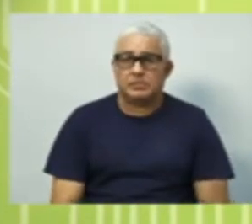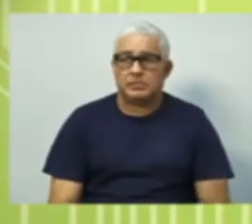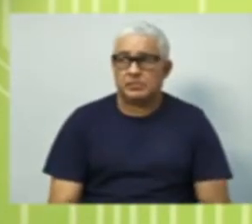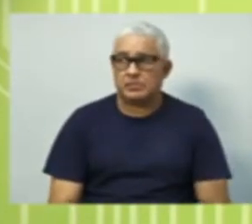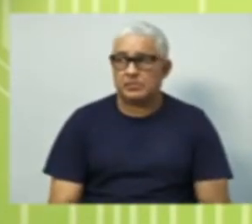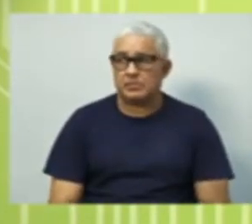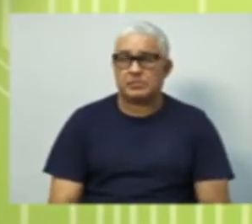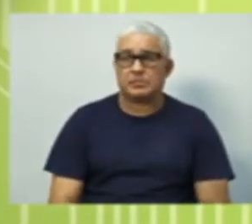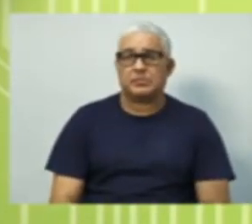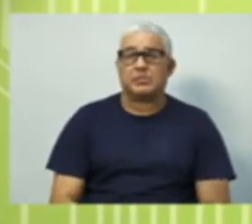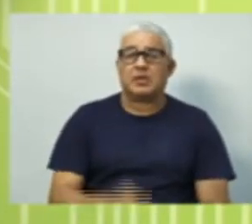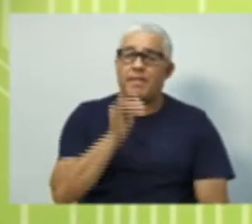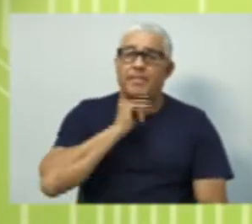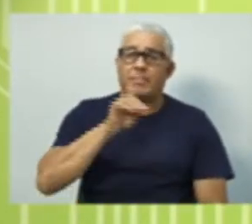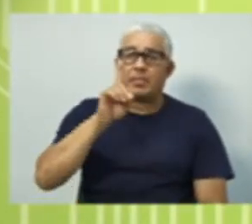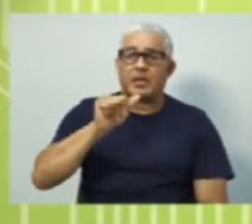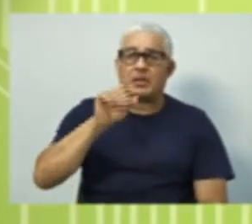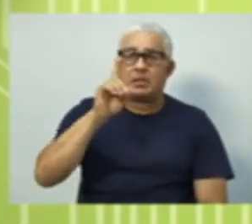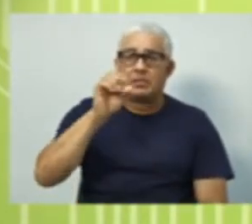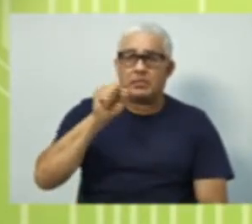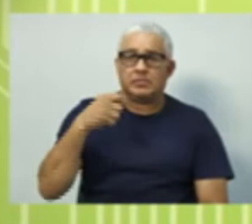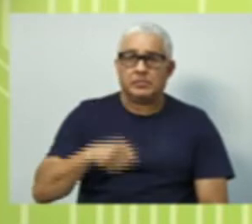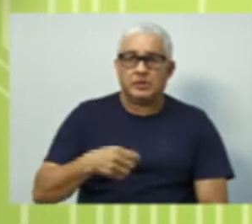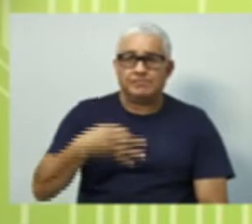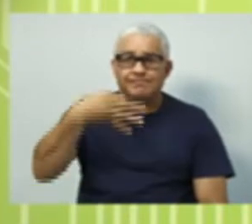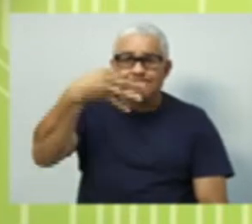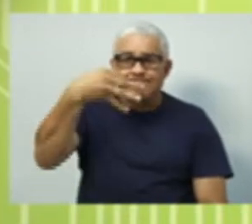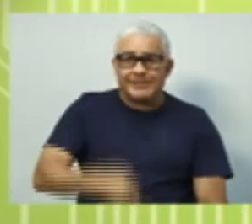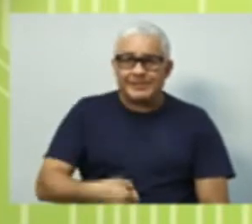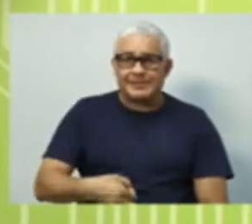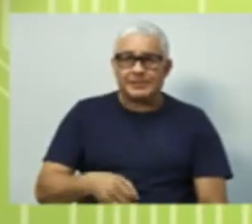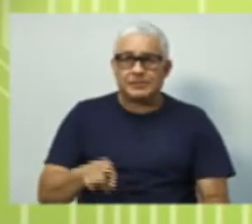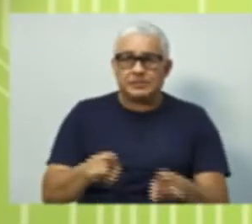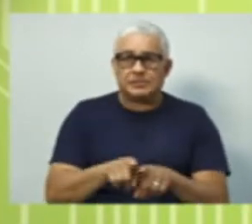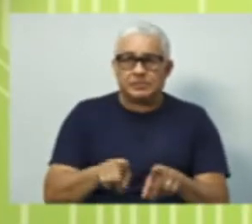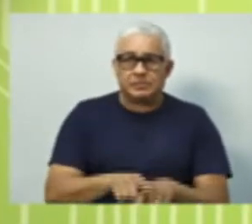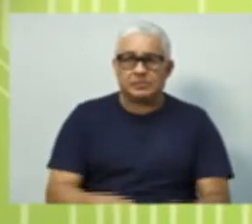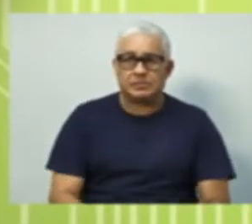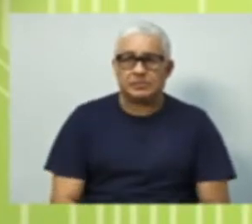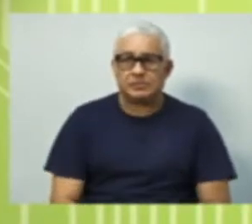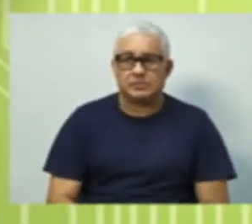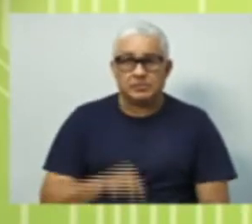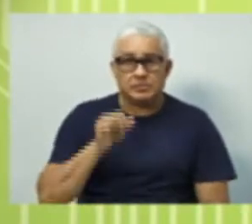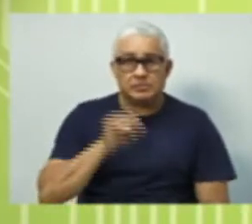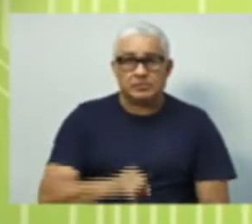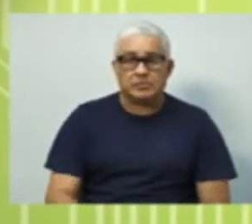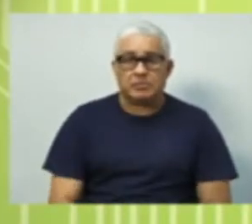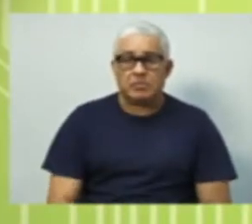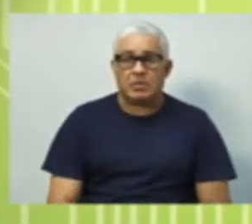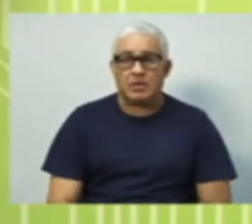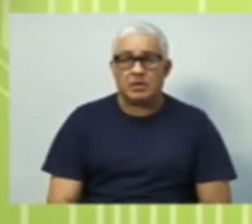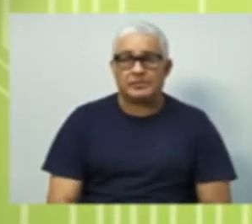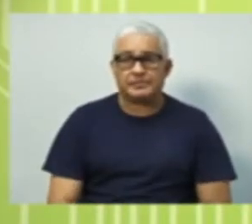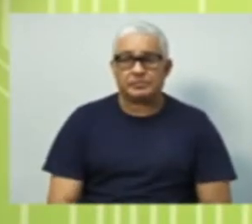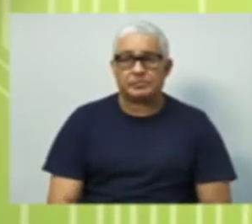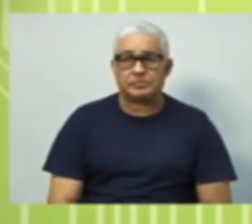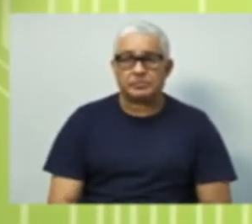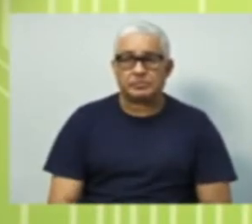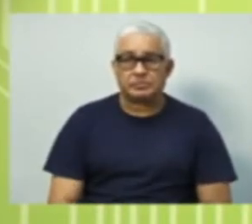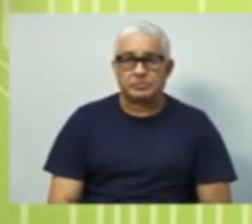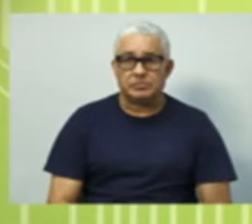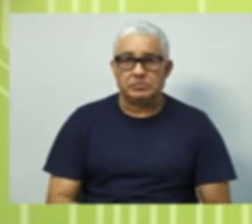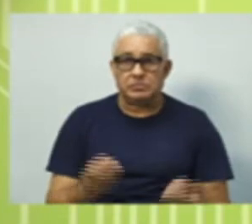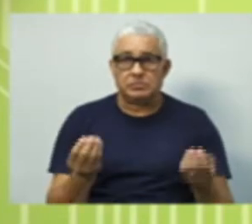por conta de quê? Que as pessoas gastaram tudo que poderiam e não poderiam durante o período final de ano. Quando chega em fevereiro, março, começam a vir